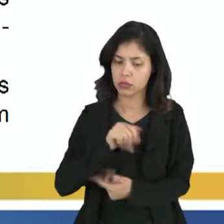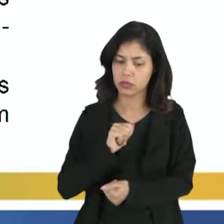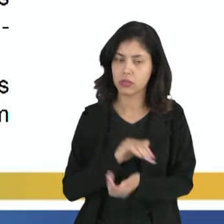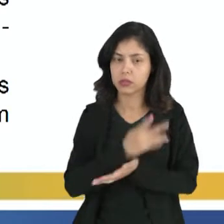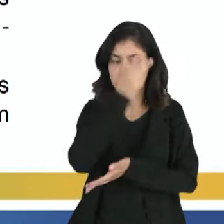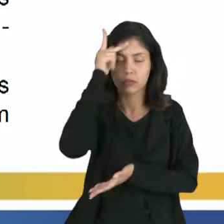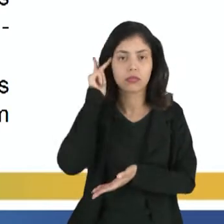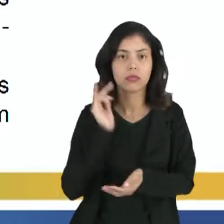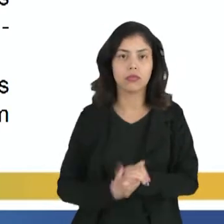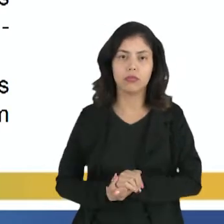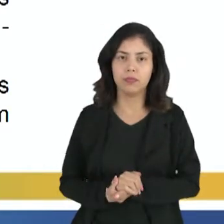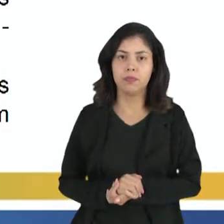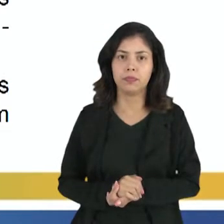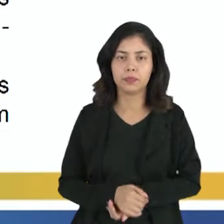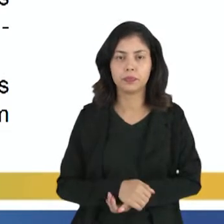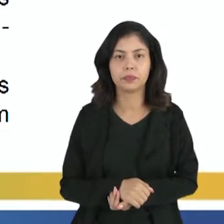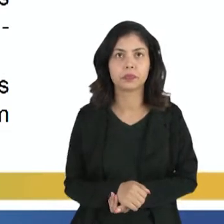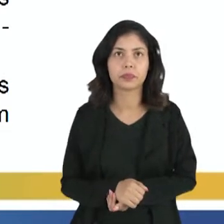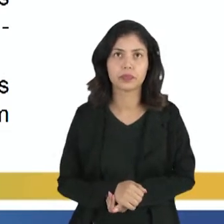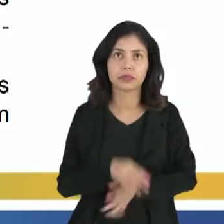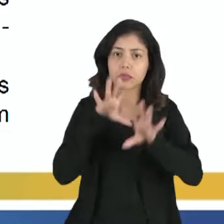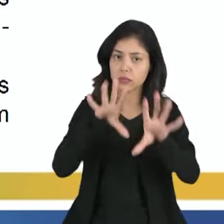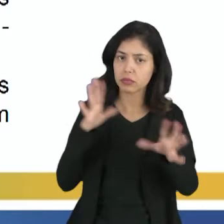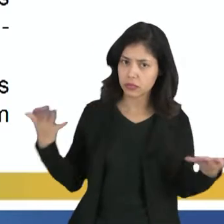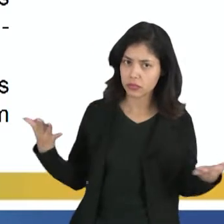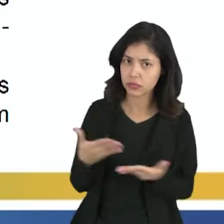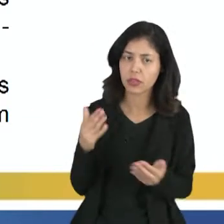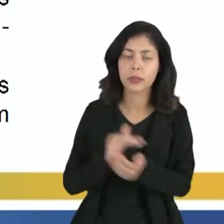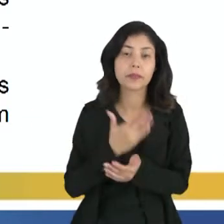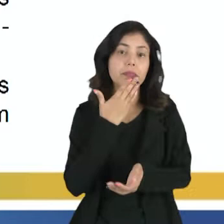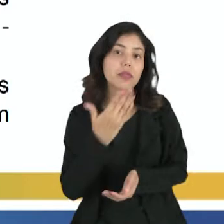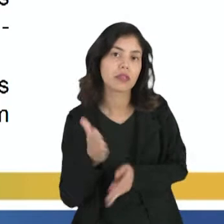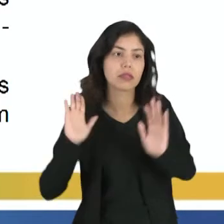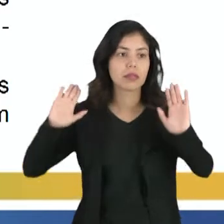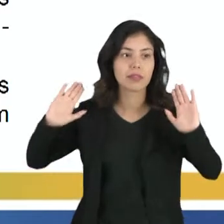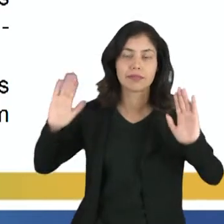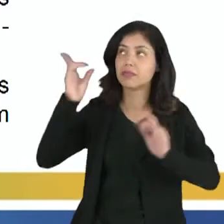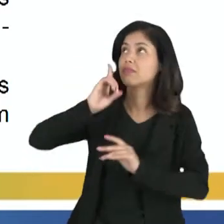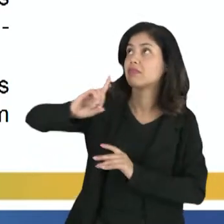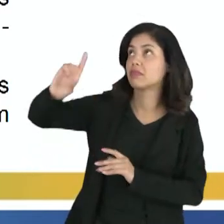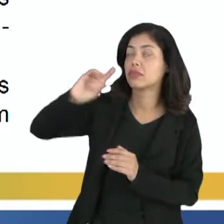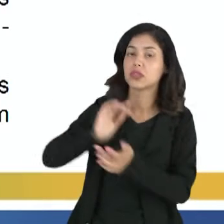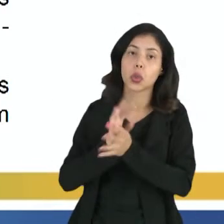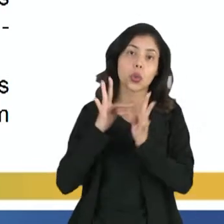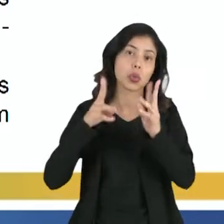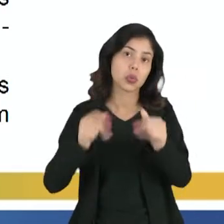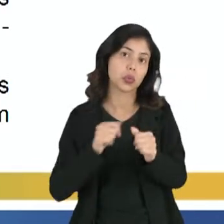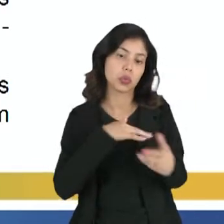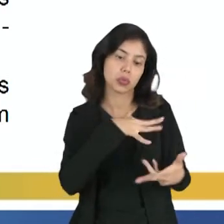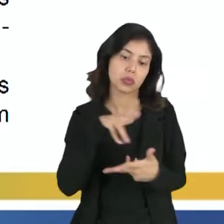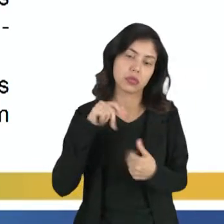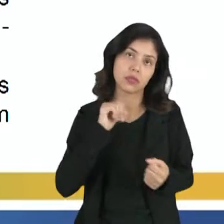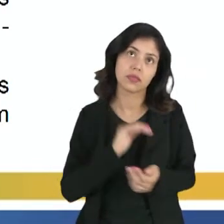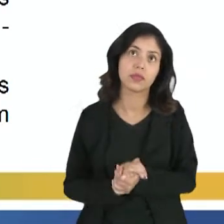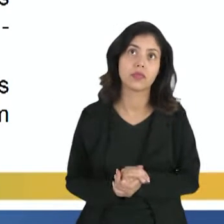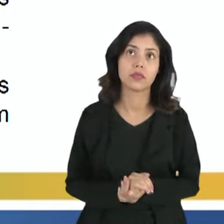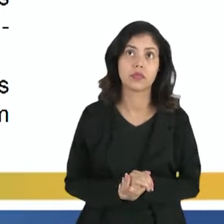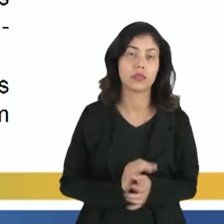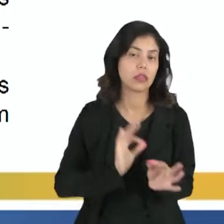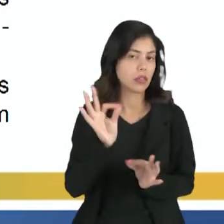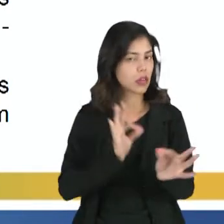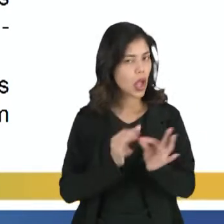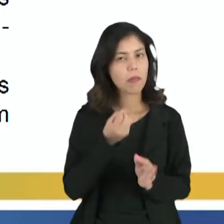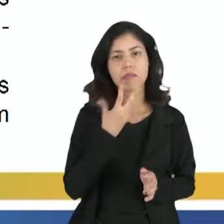há pessoas neste momento pedindo a Deus, dono de todos os mundos, que trate